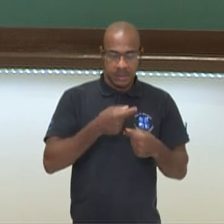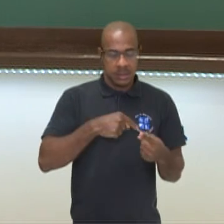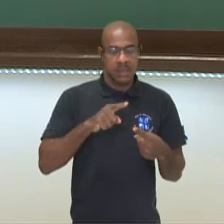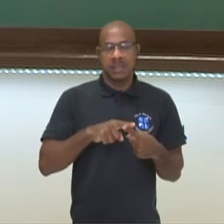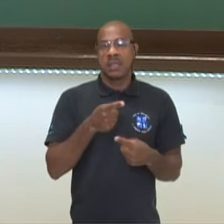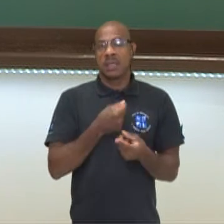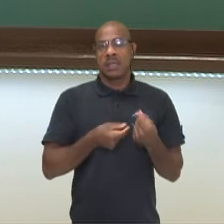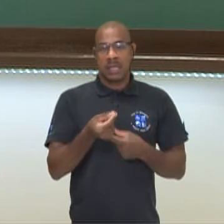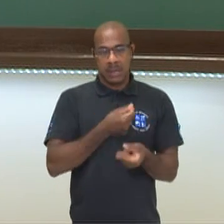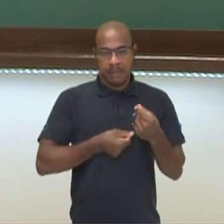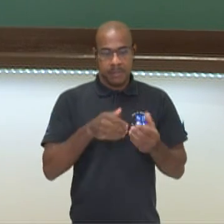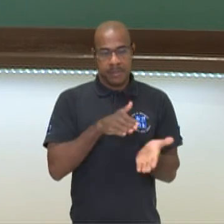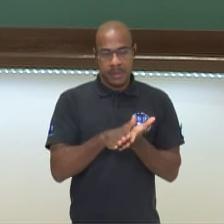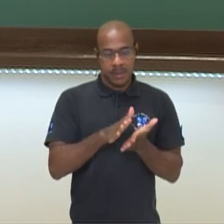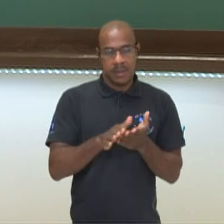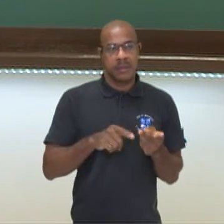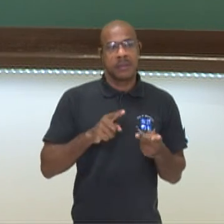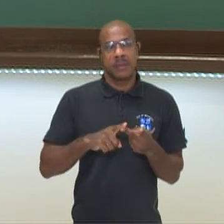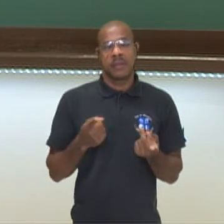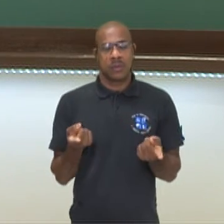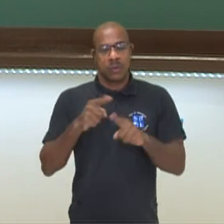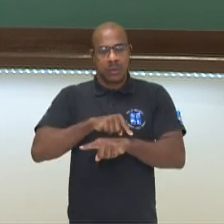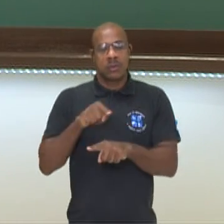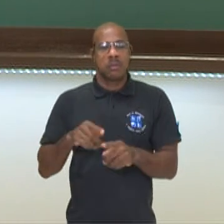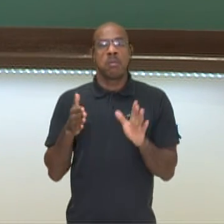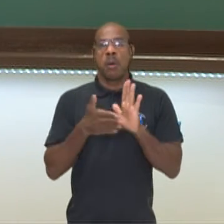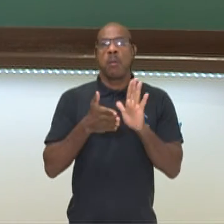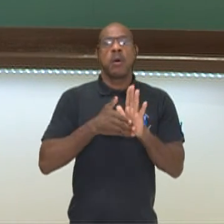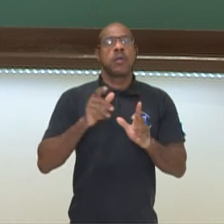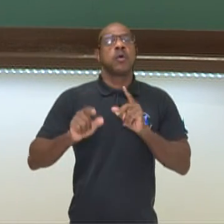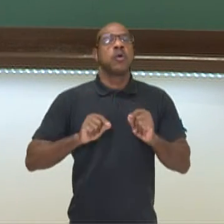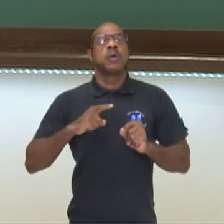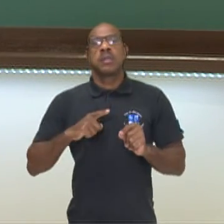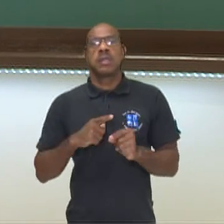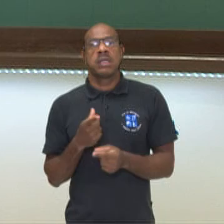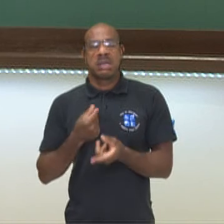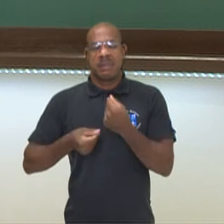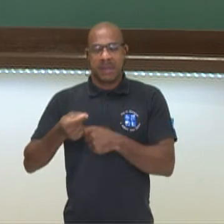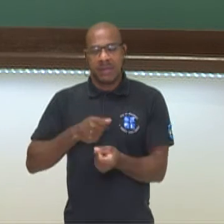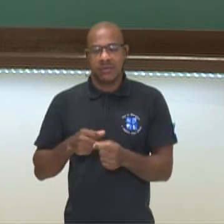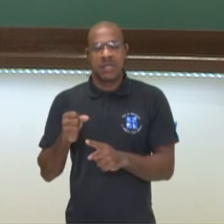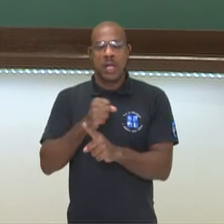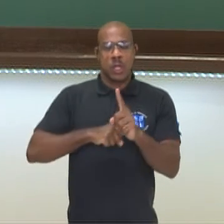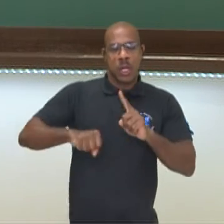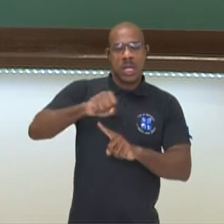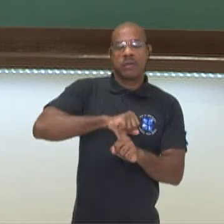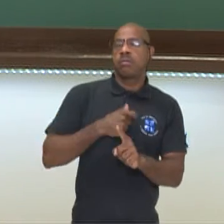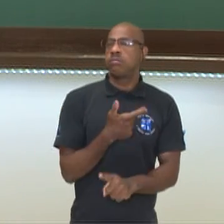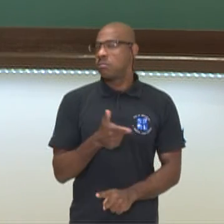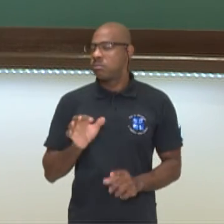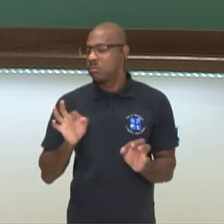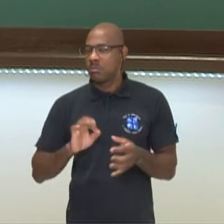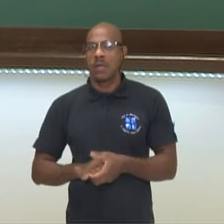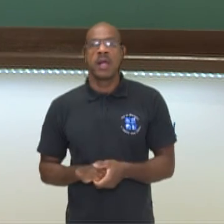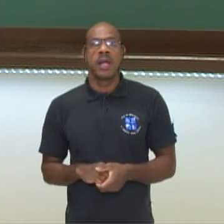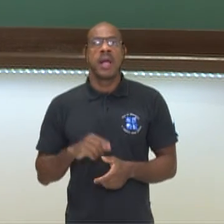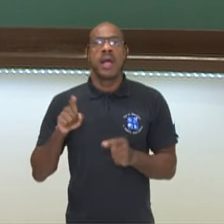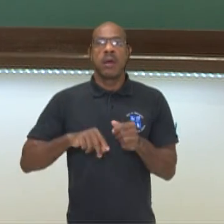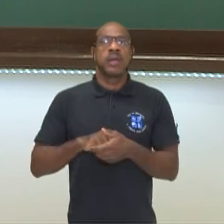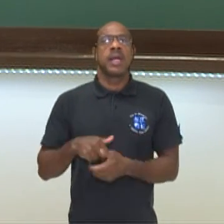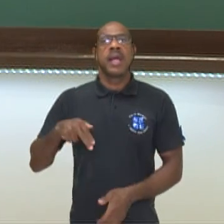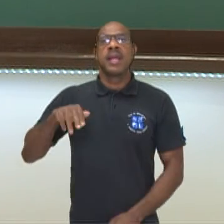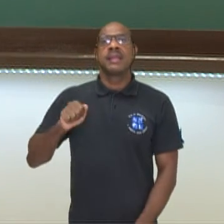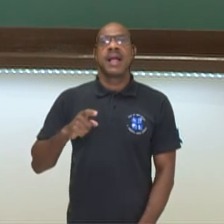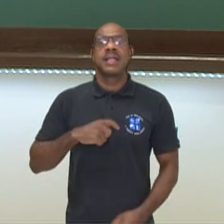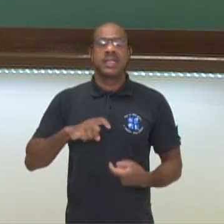por exemplo, que eram muito contrários dessa proposta, não eram nem capitalistas, nem socialistas, né? Como foi o estado nazista, como